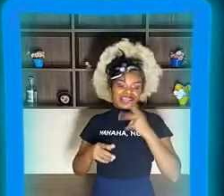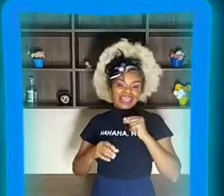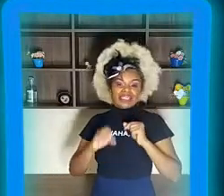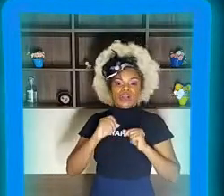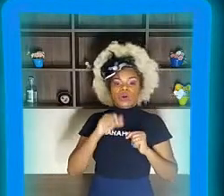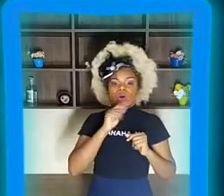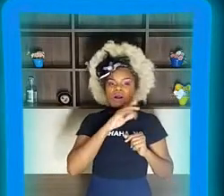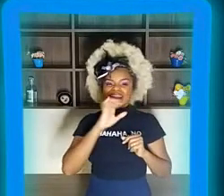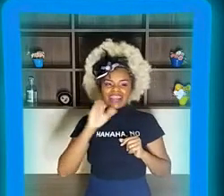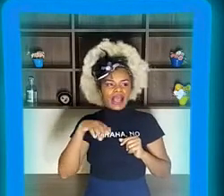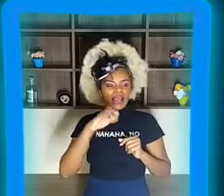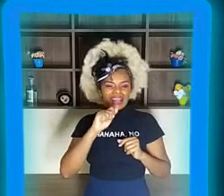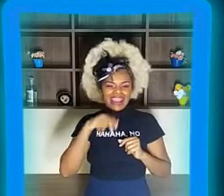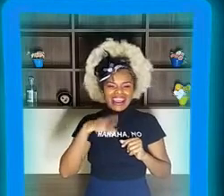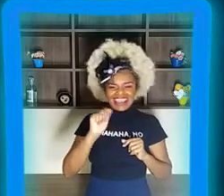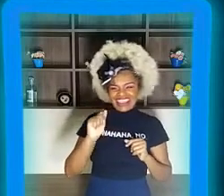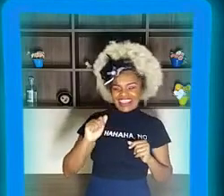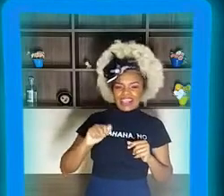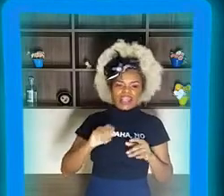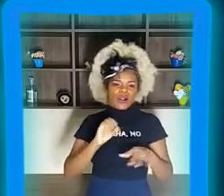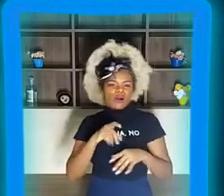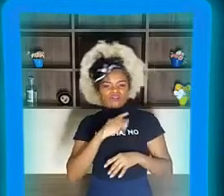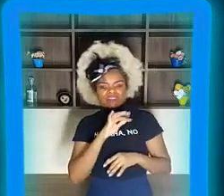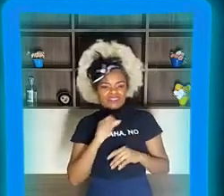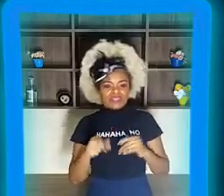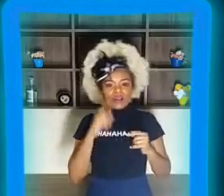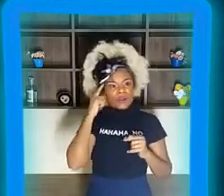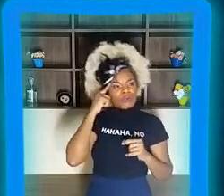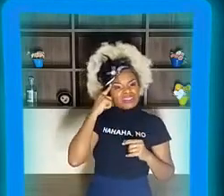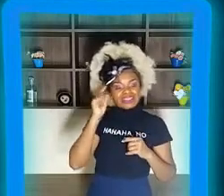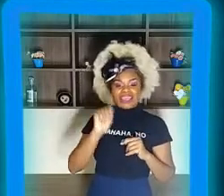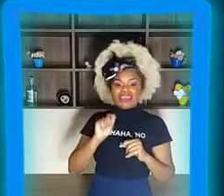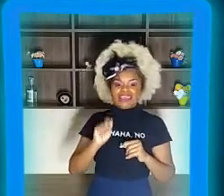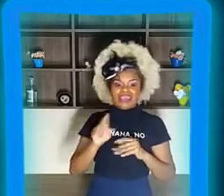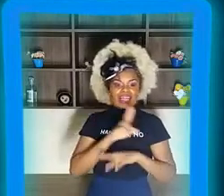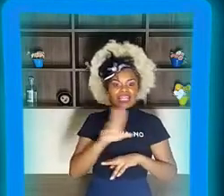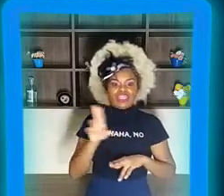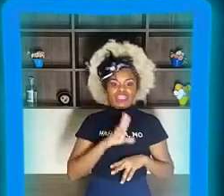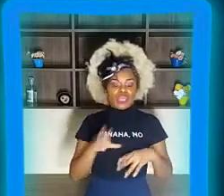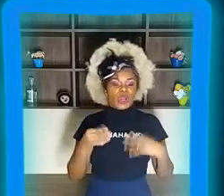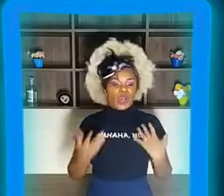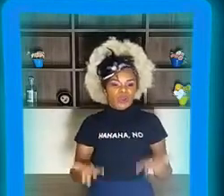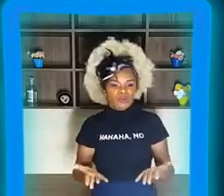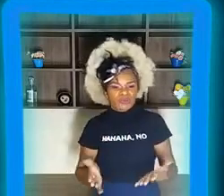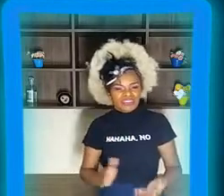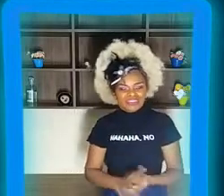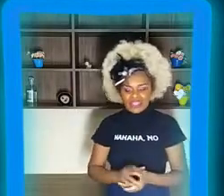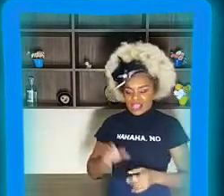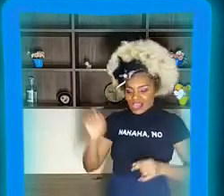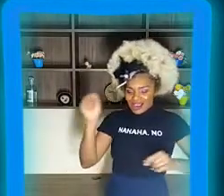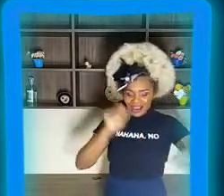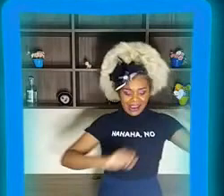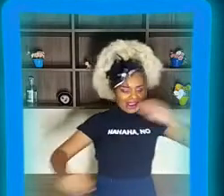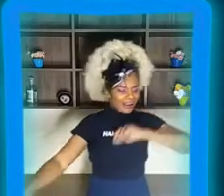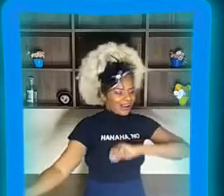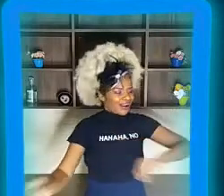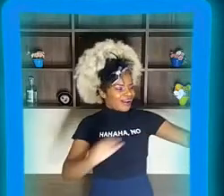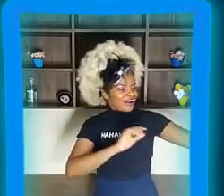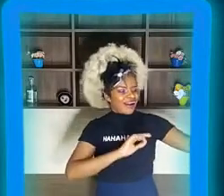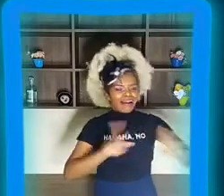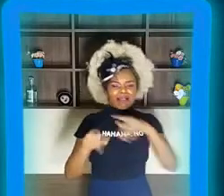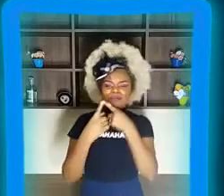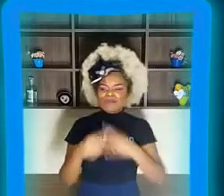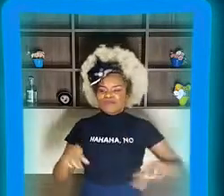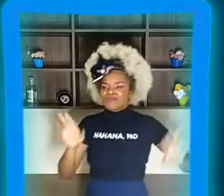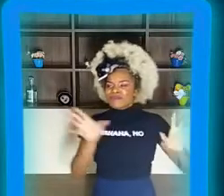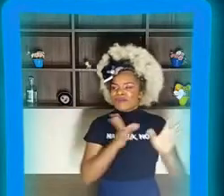Oficina EAE Oficial. Eu achei que era o nome. Música baiana. Oficina EAE, EAE. Oficina de massa,